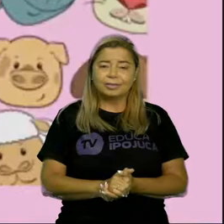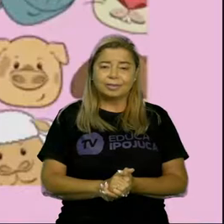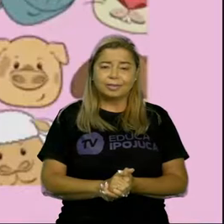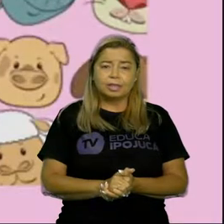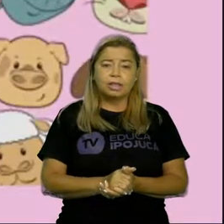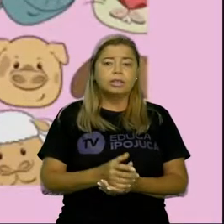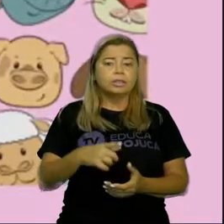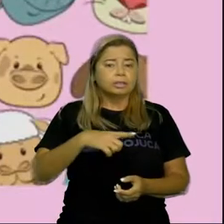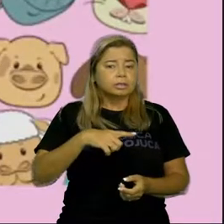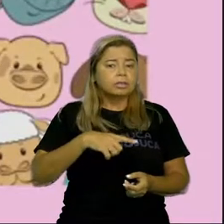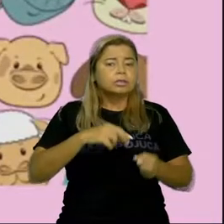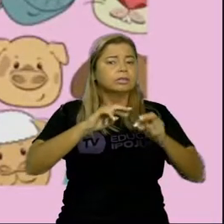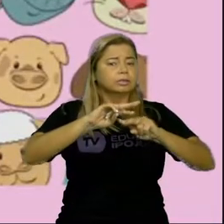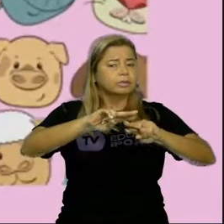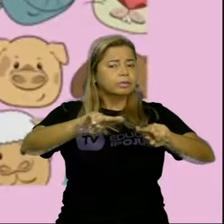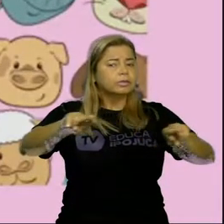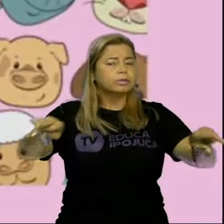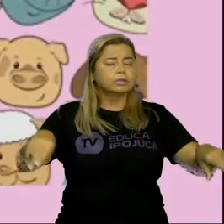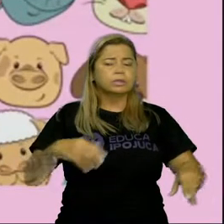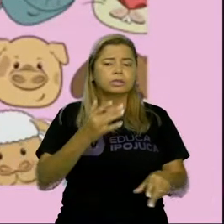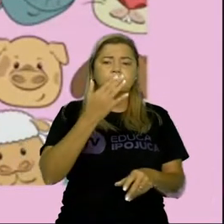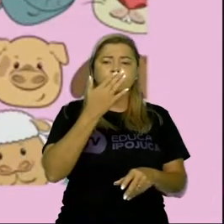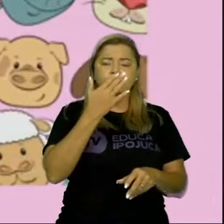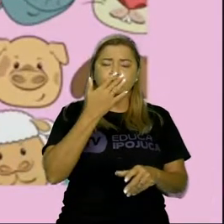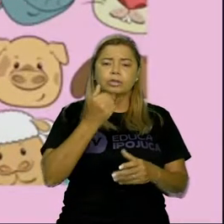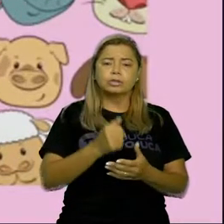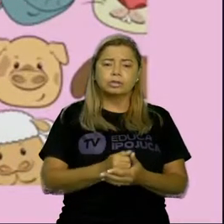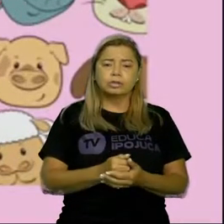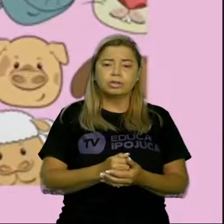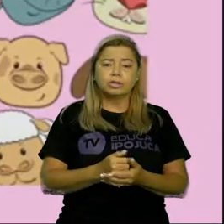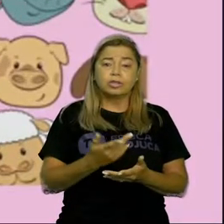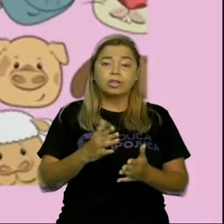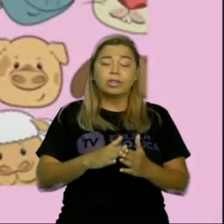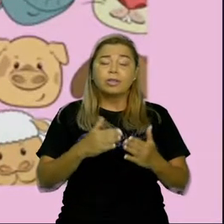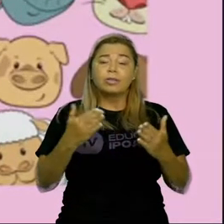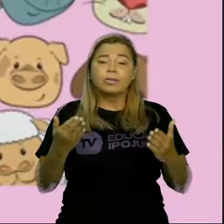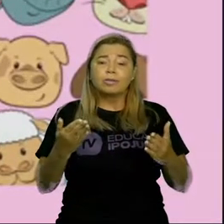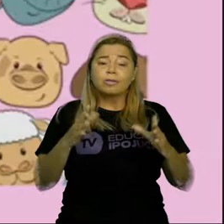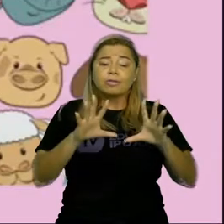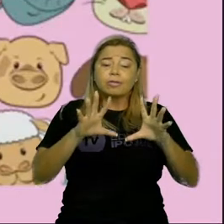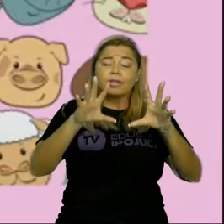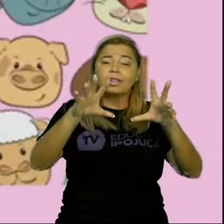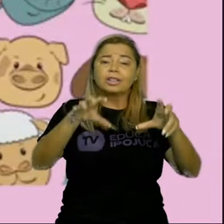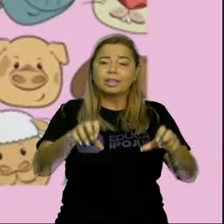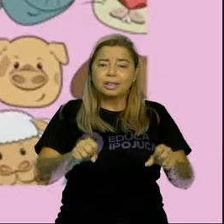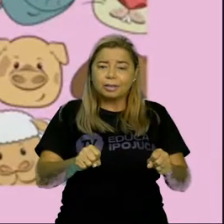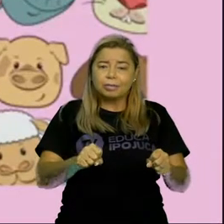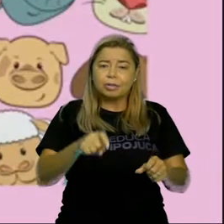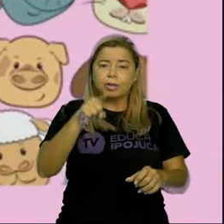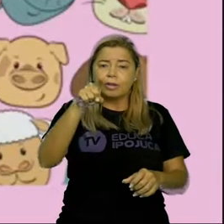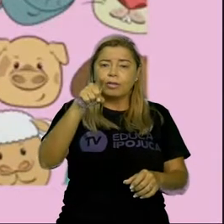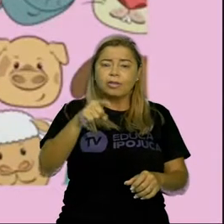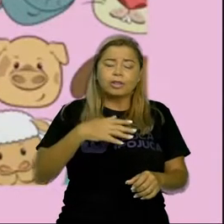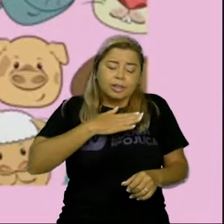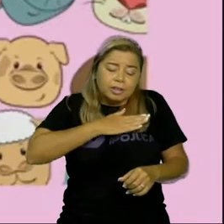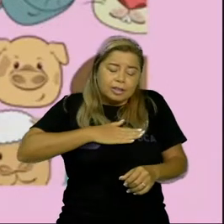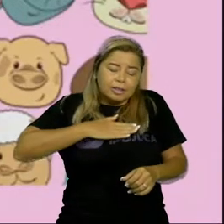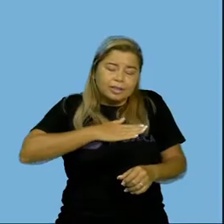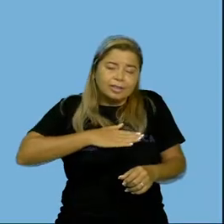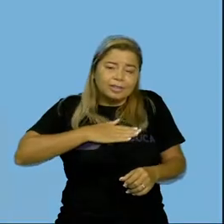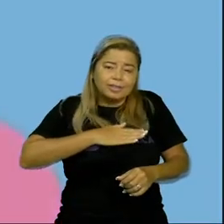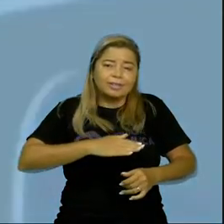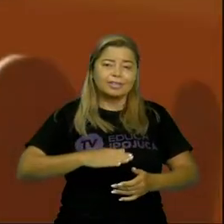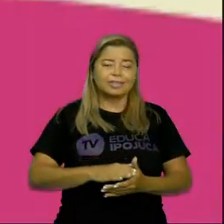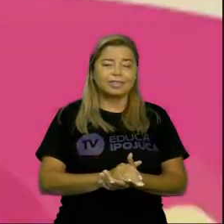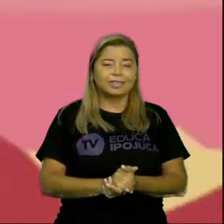aí muitas cores. E qual o seu animal preferido? Olha só quantos animais legais.